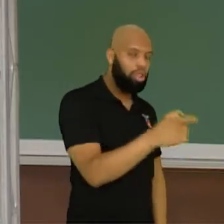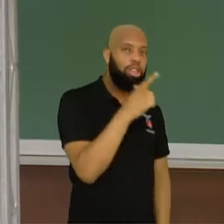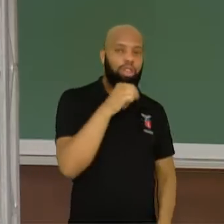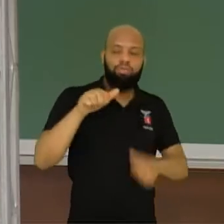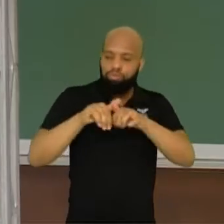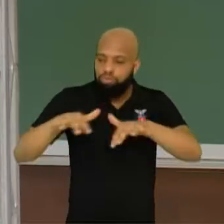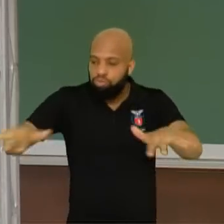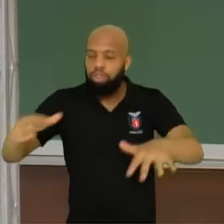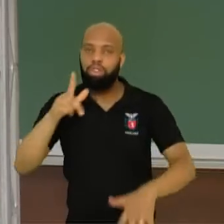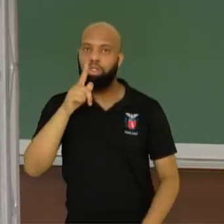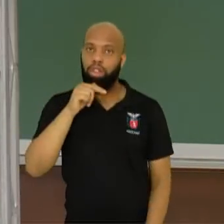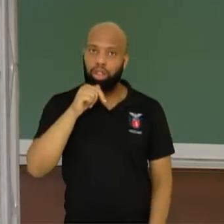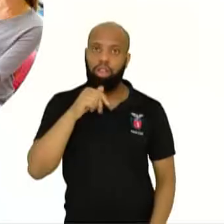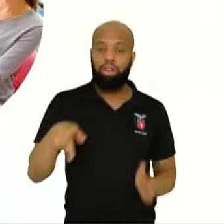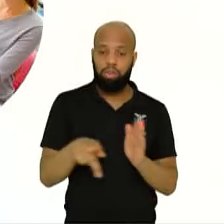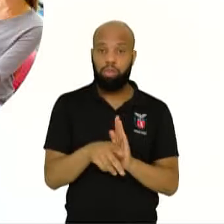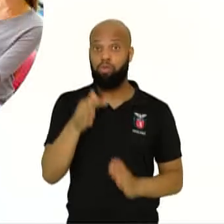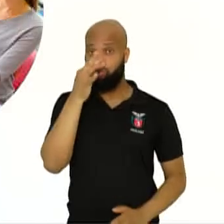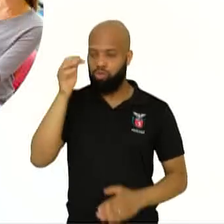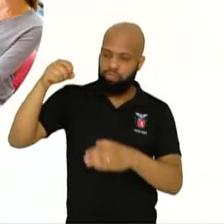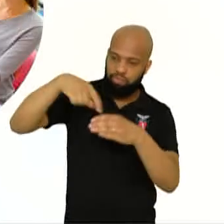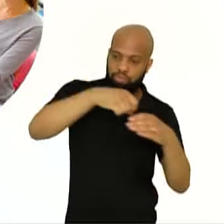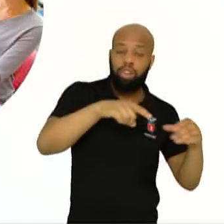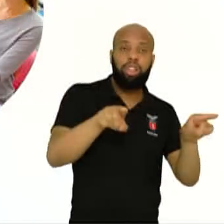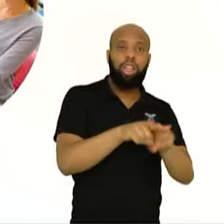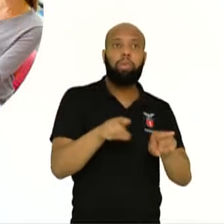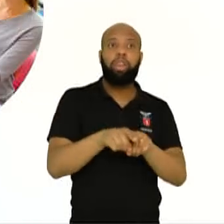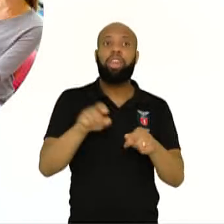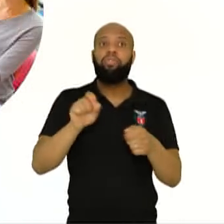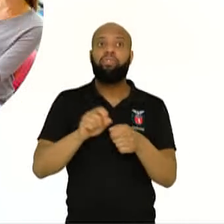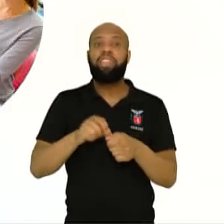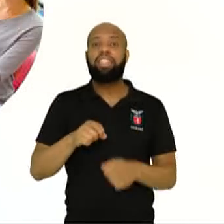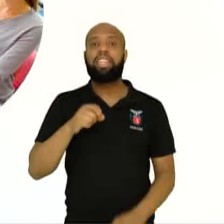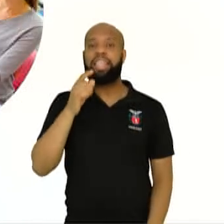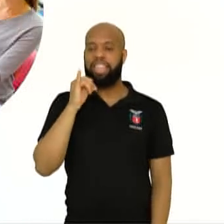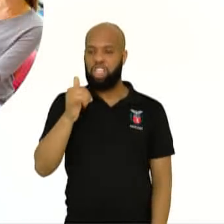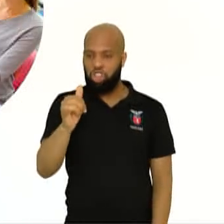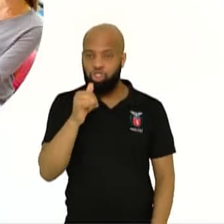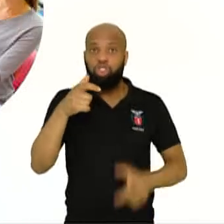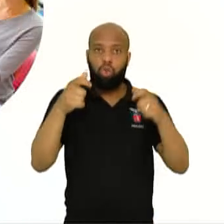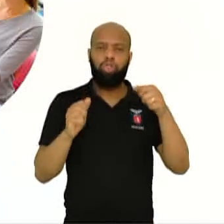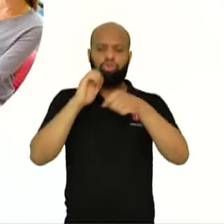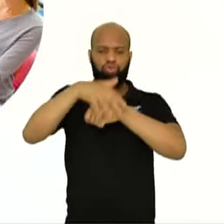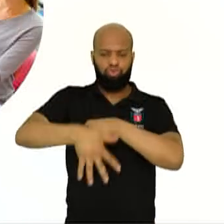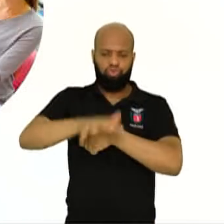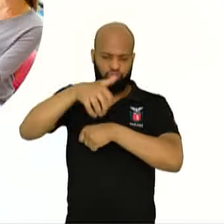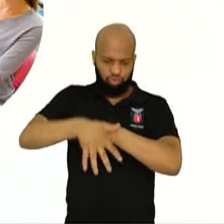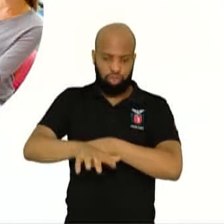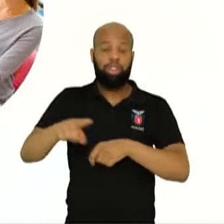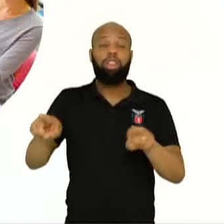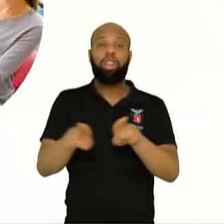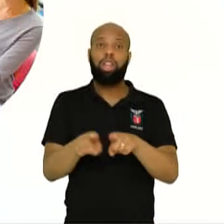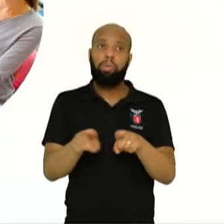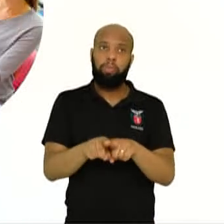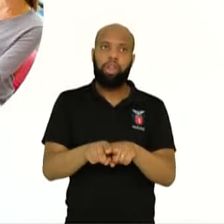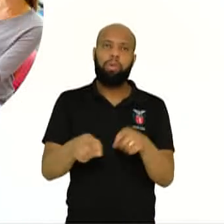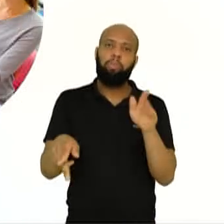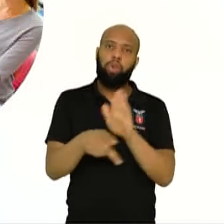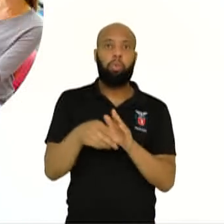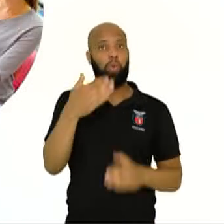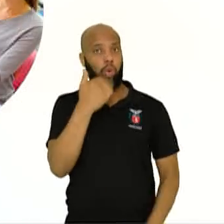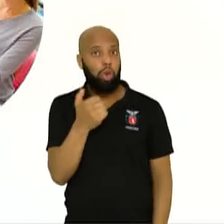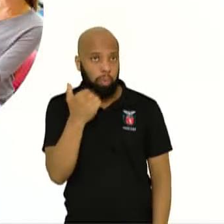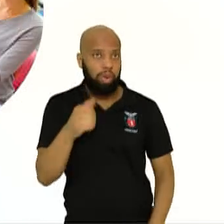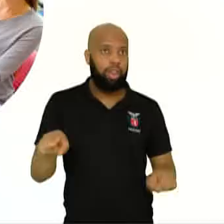nossa ingestão desse líquido, a gente usa para nossa higiene, para lavar as roupas, a louça, lavar a